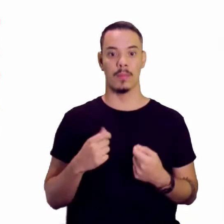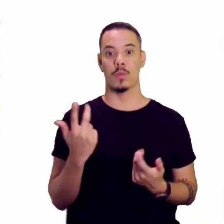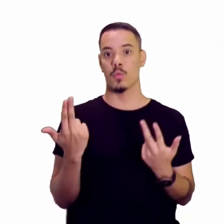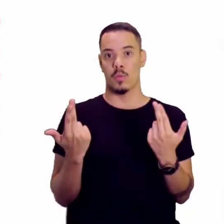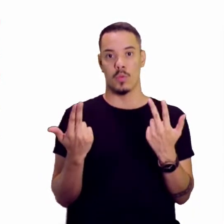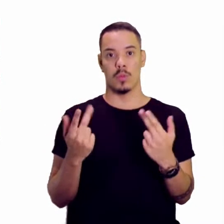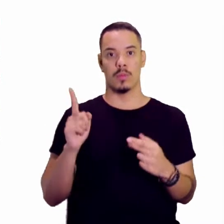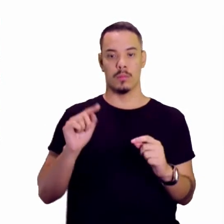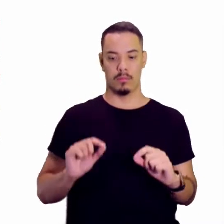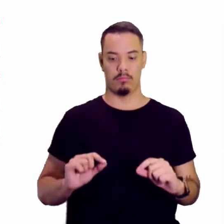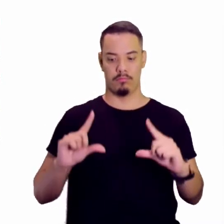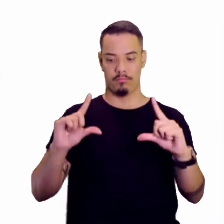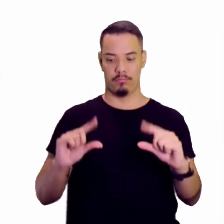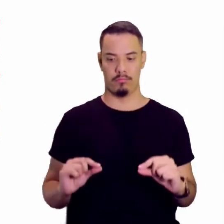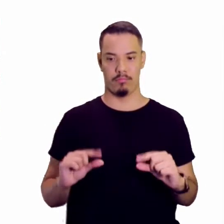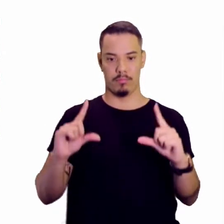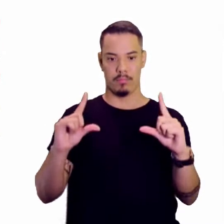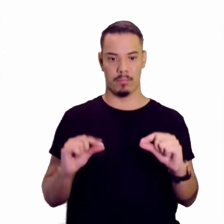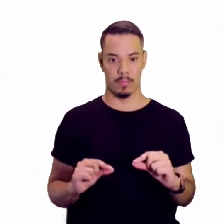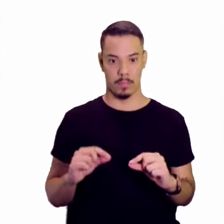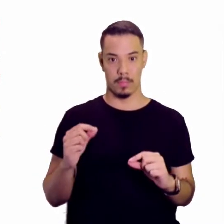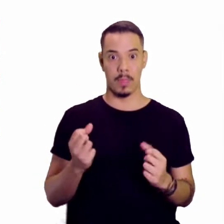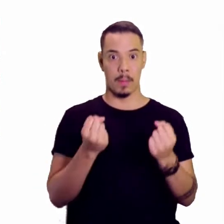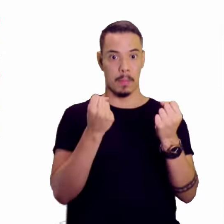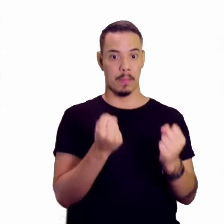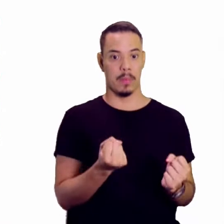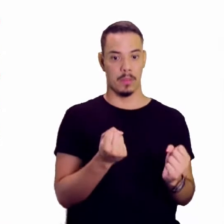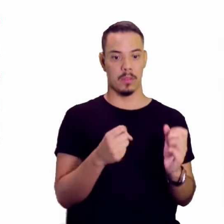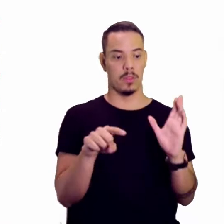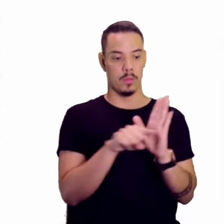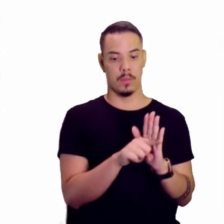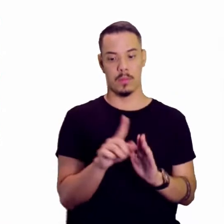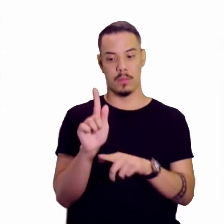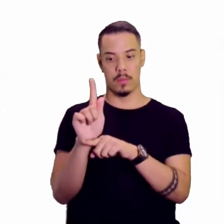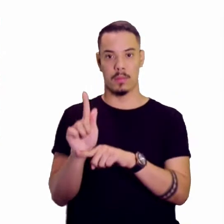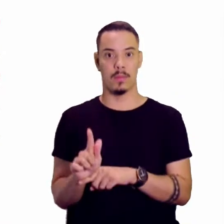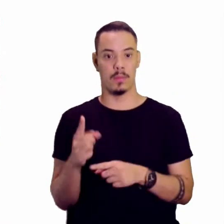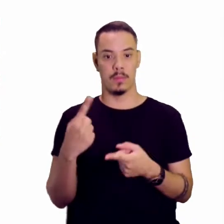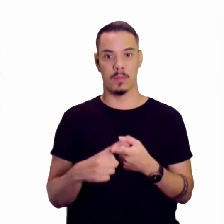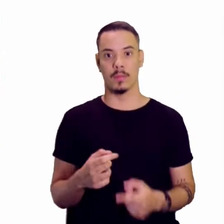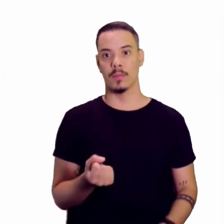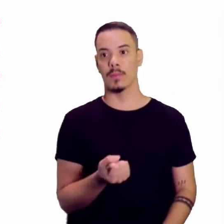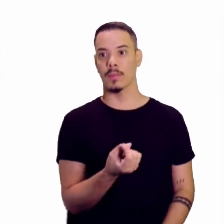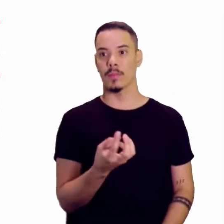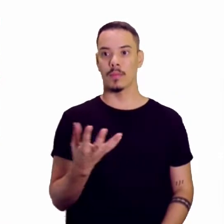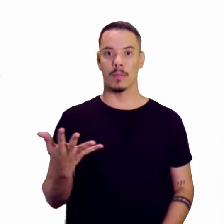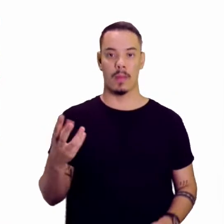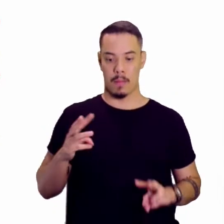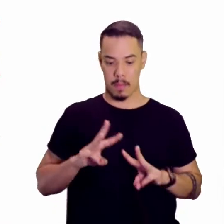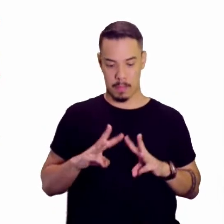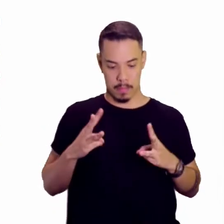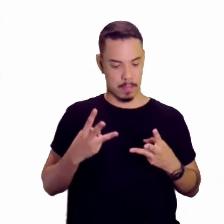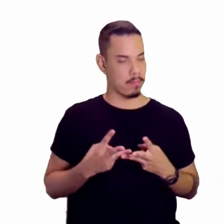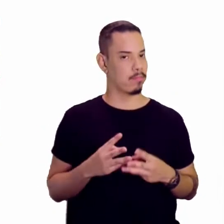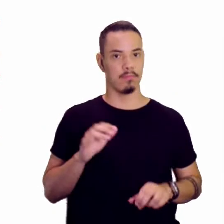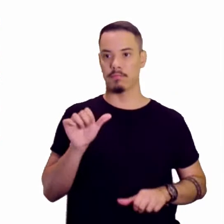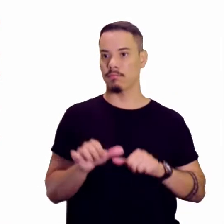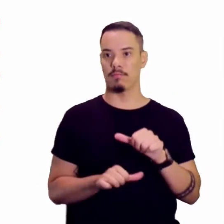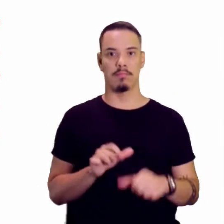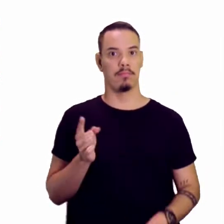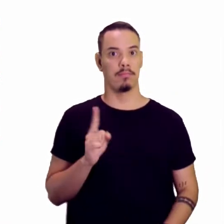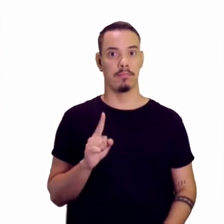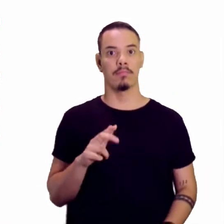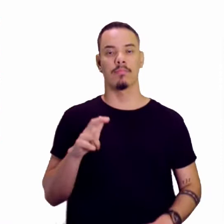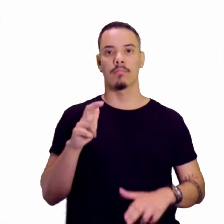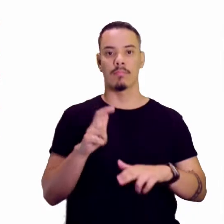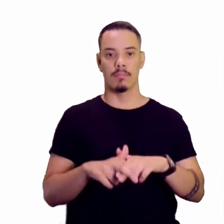da gravidade. Já que a massa não muda a quantidade de matéria de um corpo, né? Isso, a massa, pessoal, não muda. Logo, se